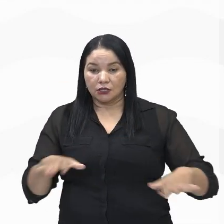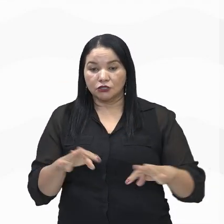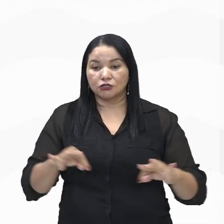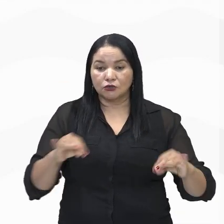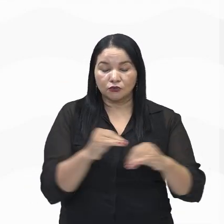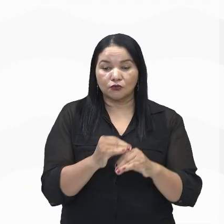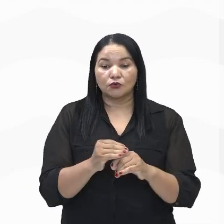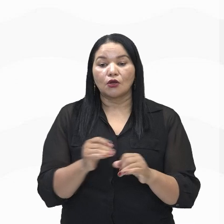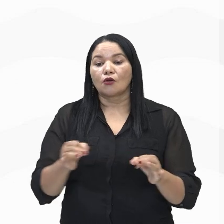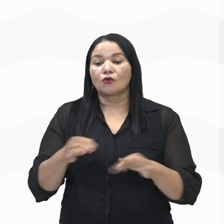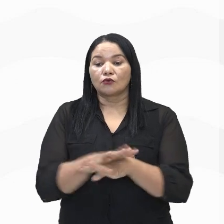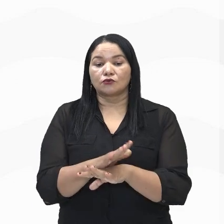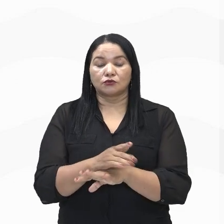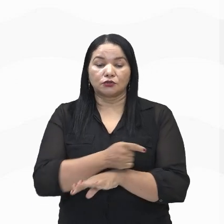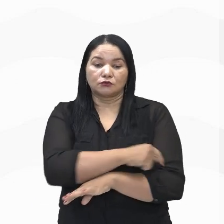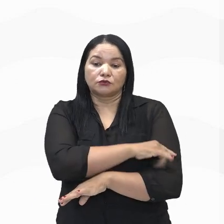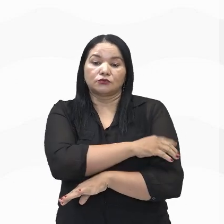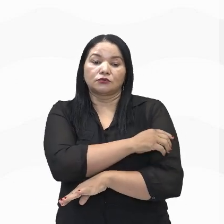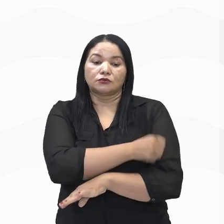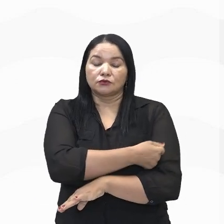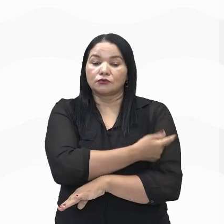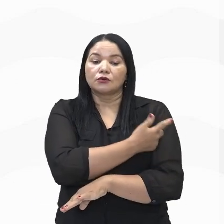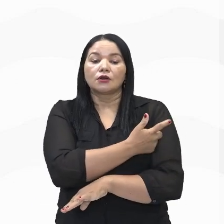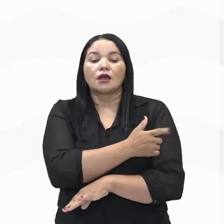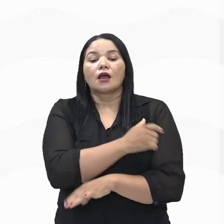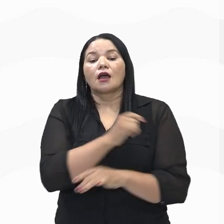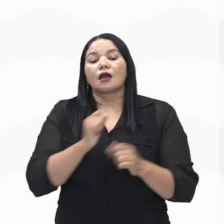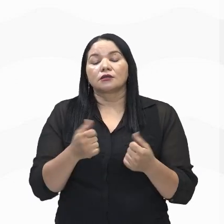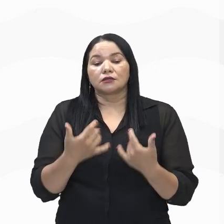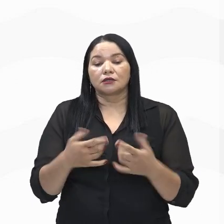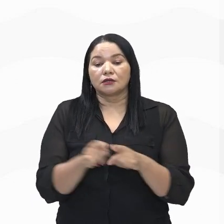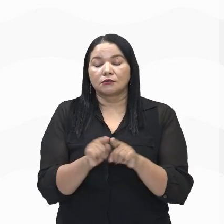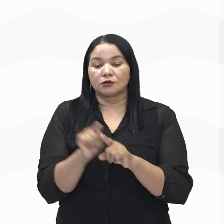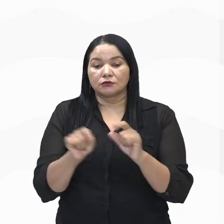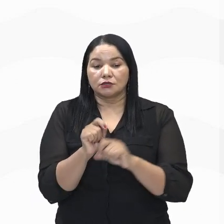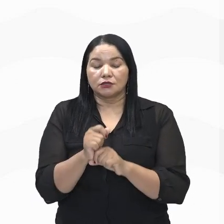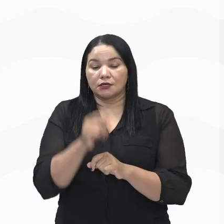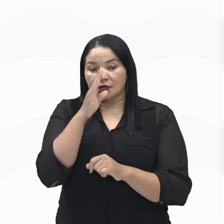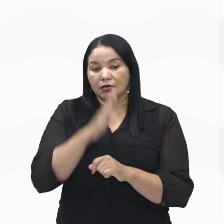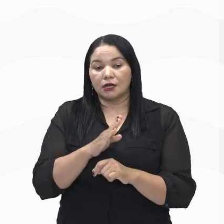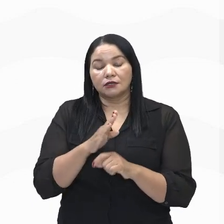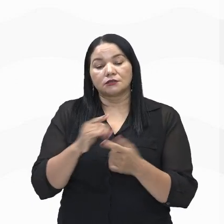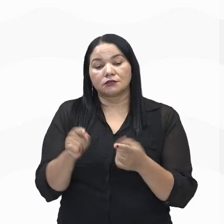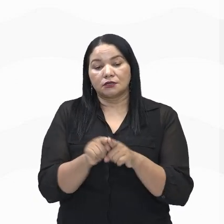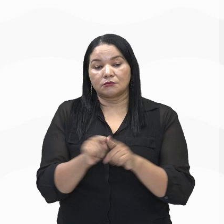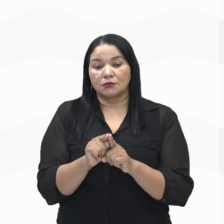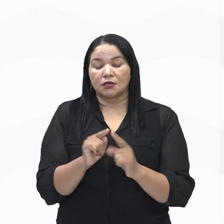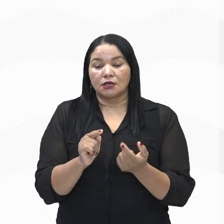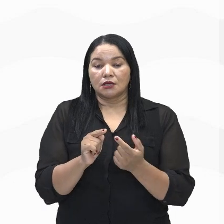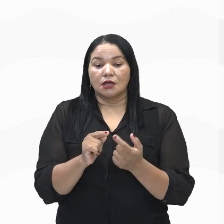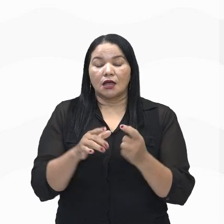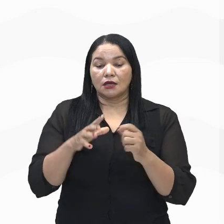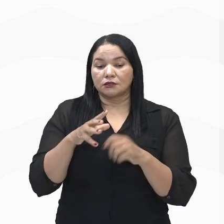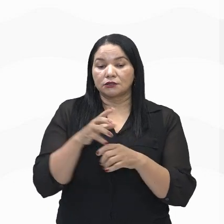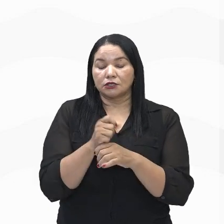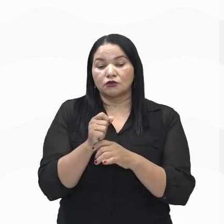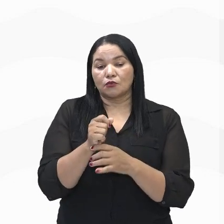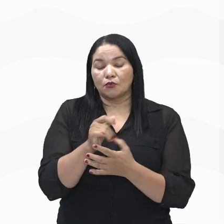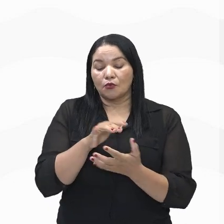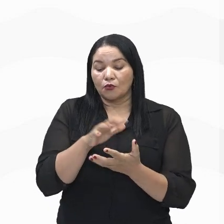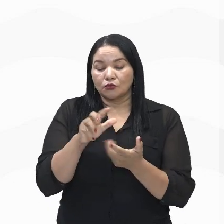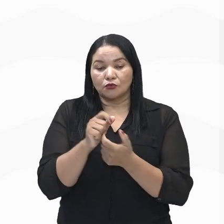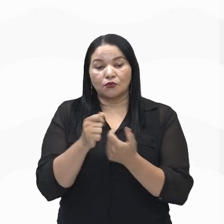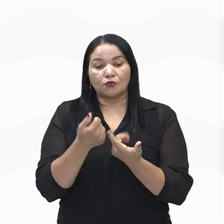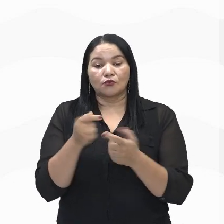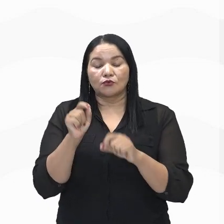ensino primário e secundário de qualidade gratuitamente, assegurar acesso universal à educação pré-escolar